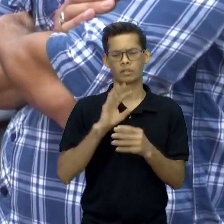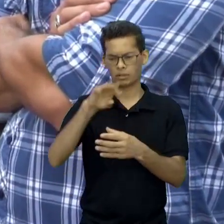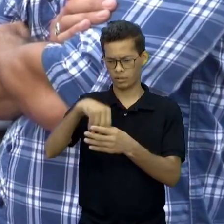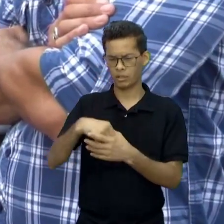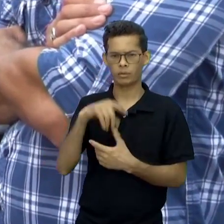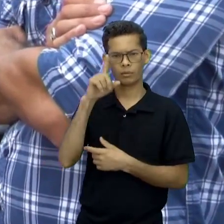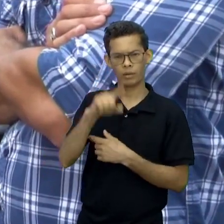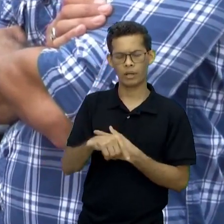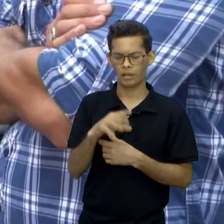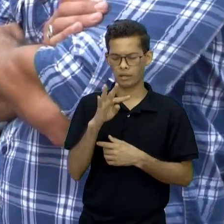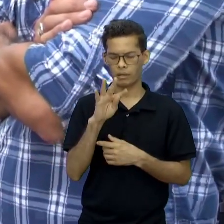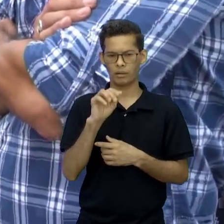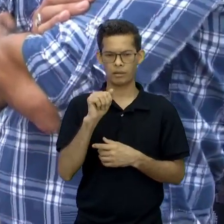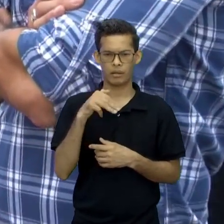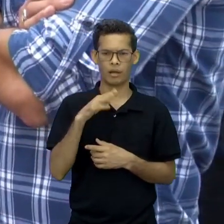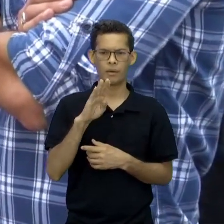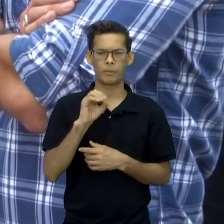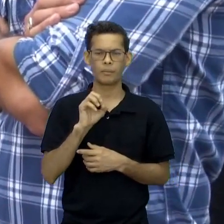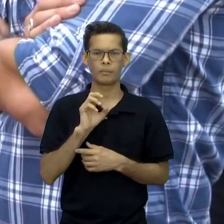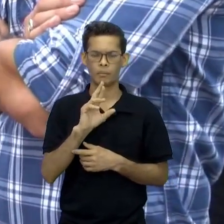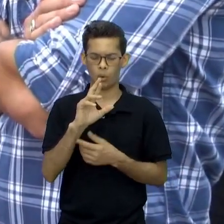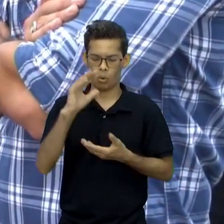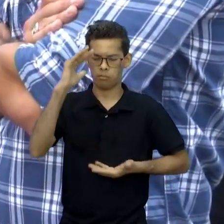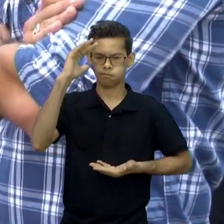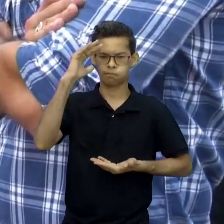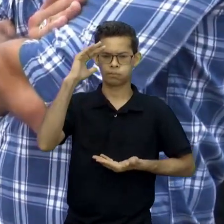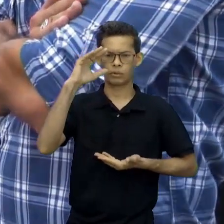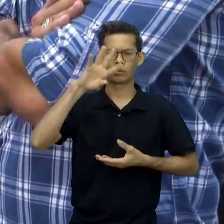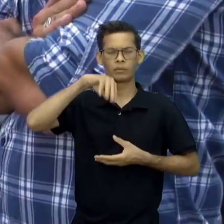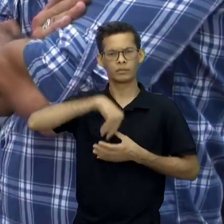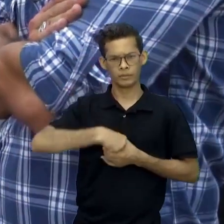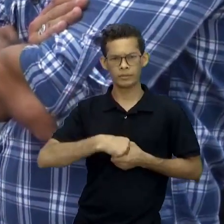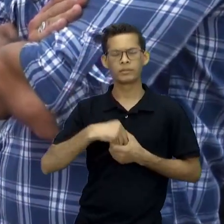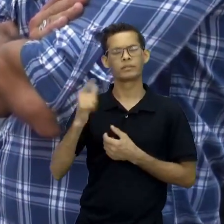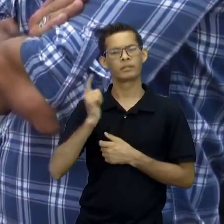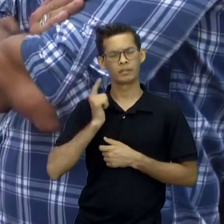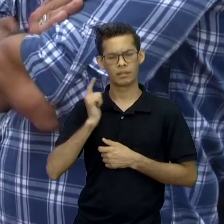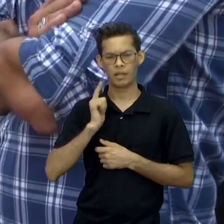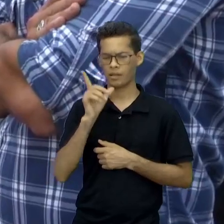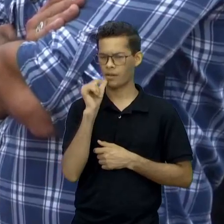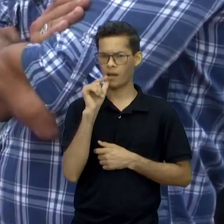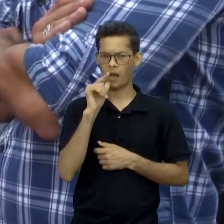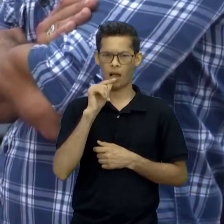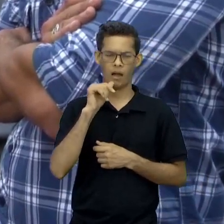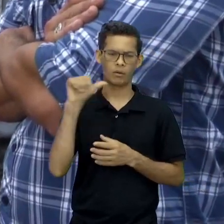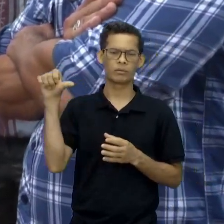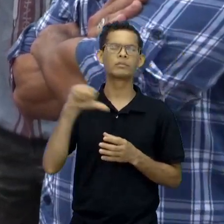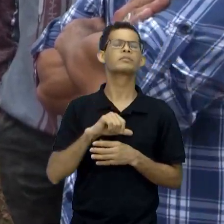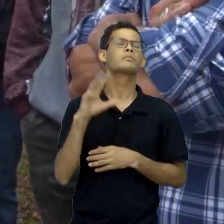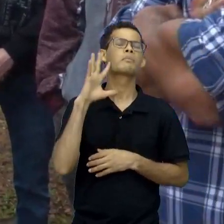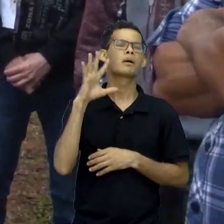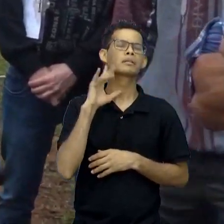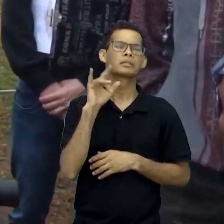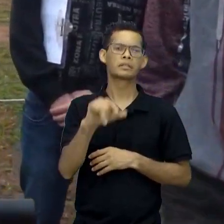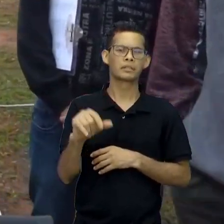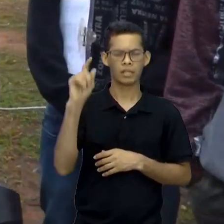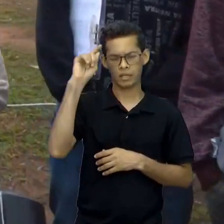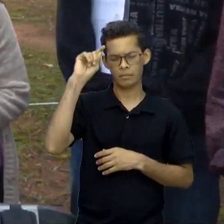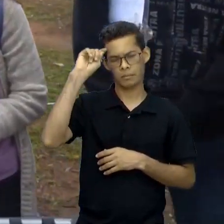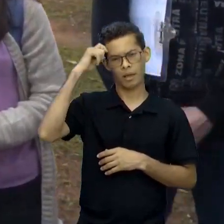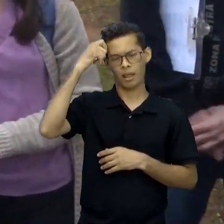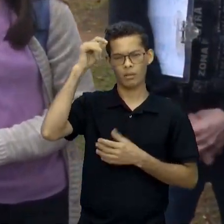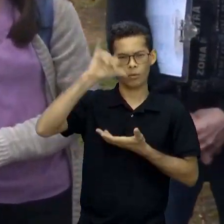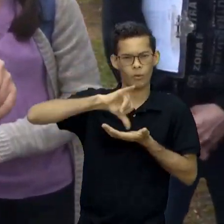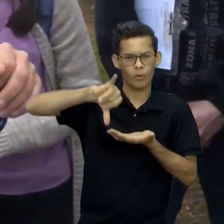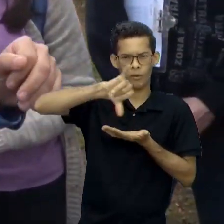tambor que tem fluido dentro. No caso eu sei que tem água, mas se fosse borra de petróleo, piche, iria dar uma